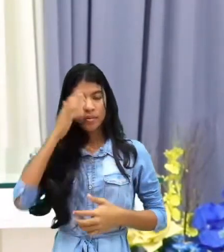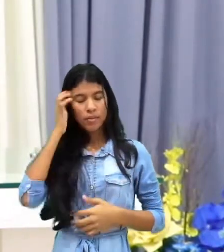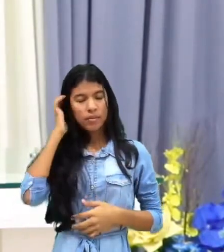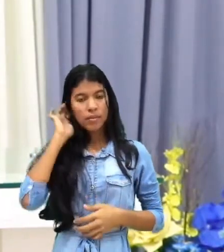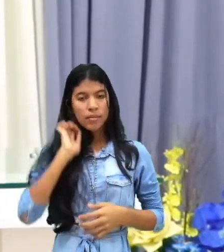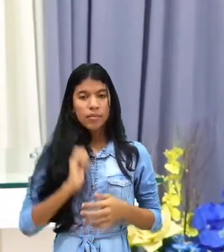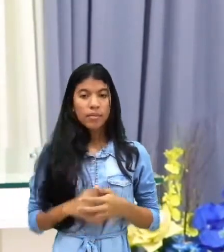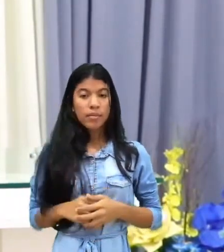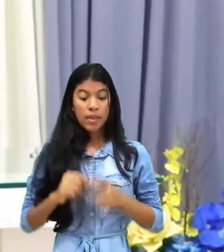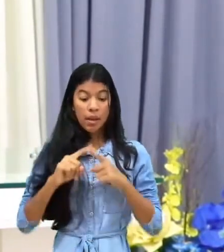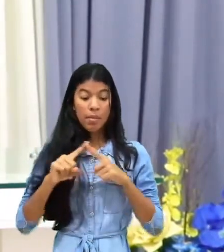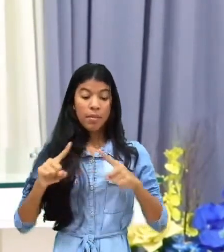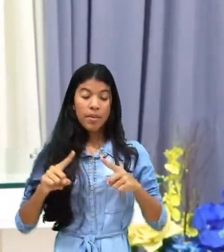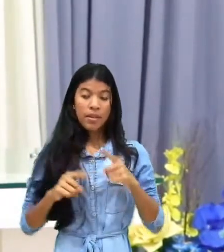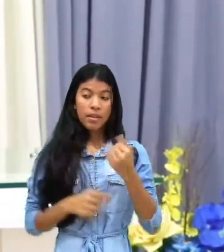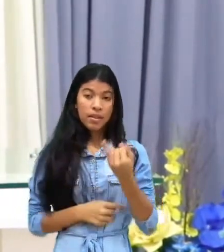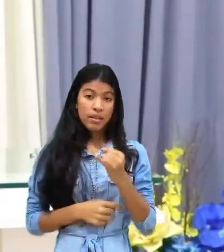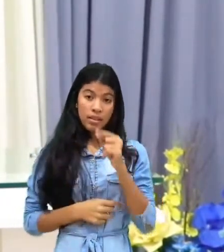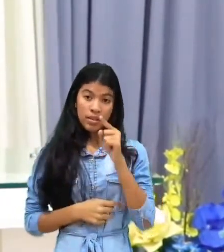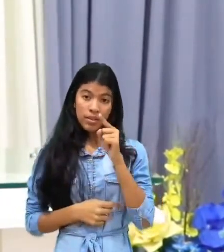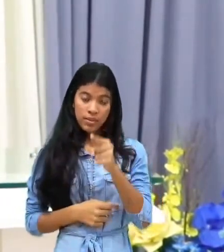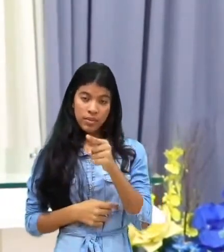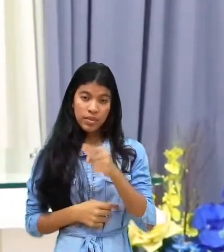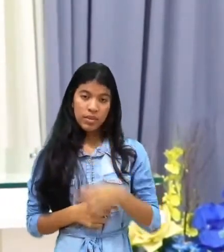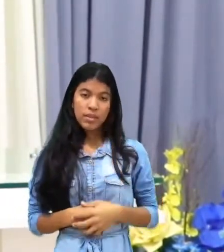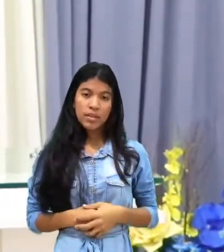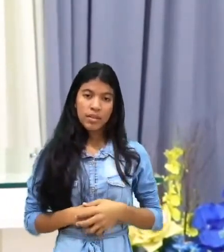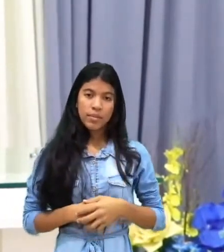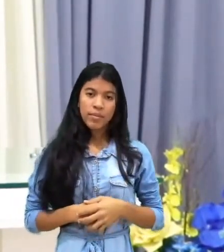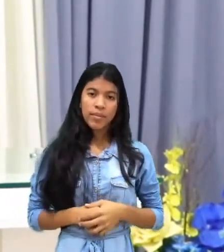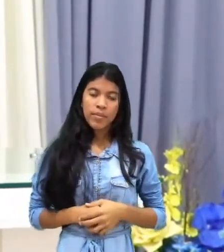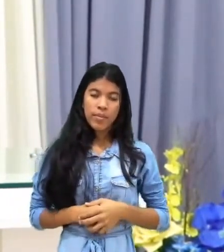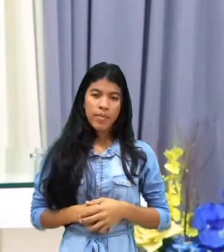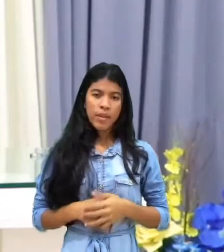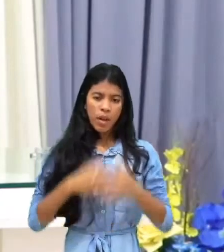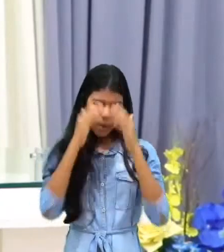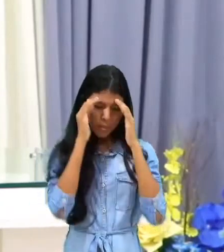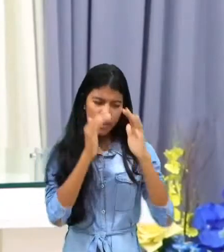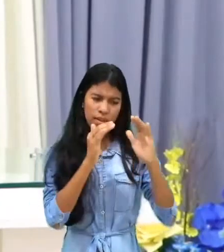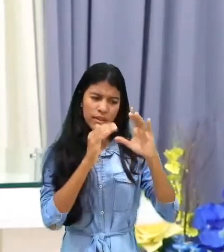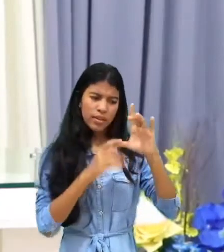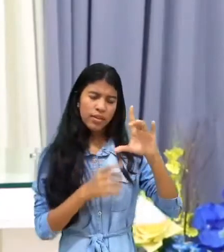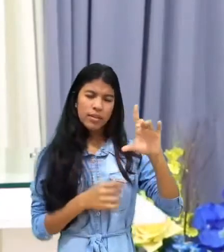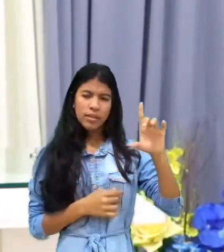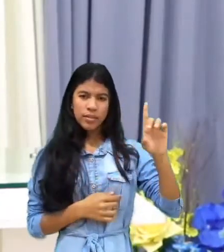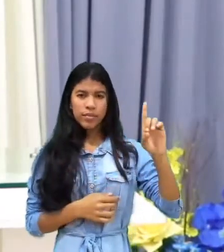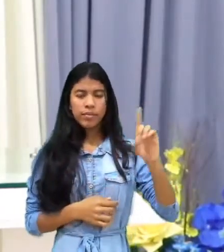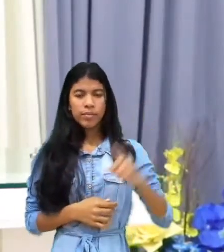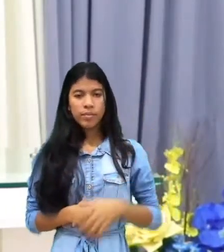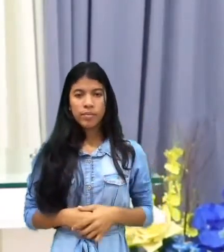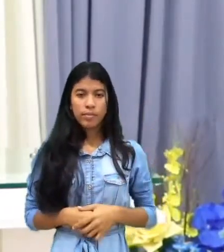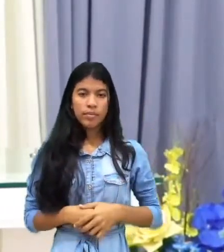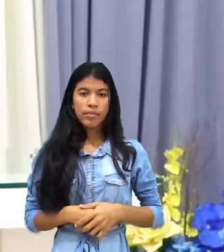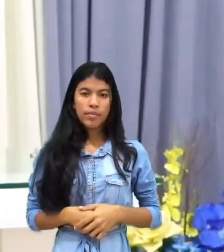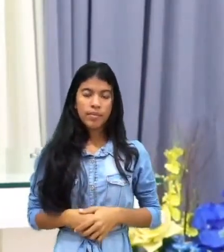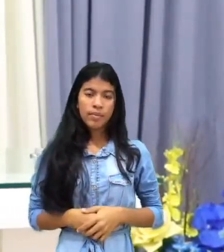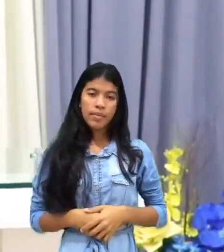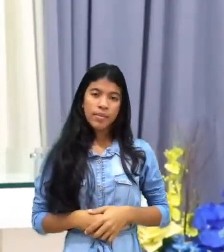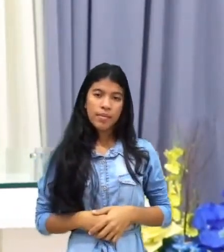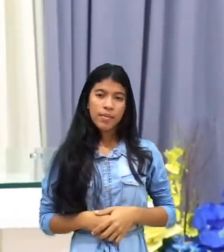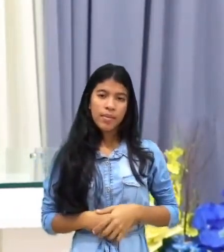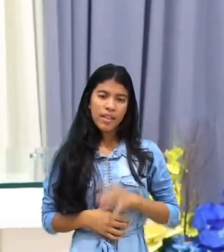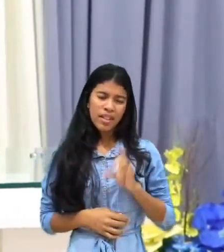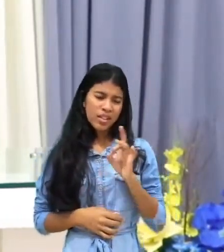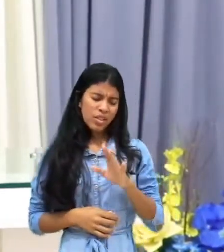Mas assim, se você é movido pelo Espírito de Deus, se você está ali por uma chamada de Deus, isso aí é só mais